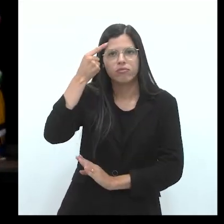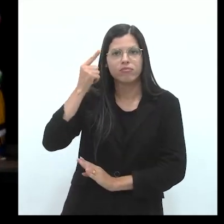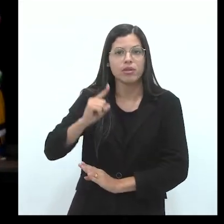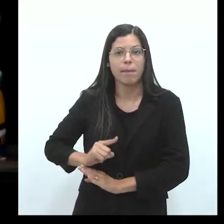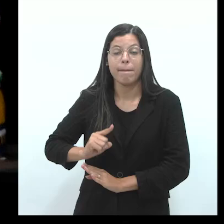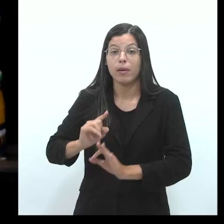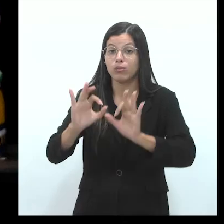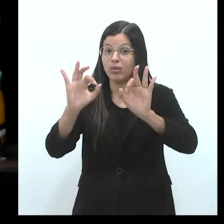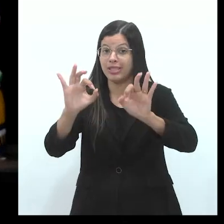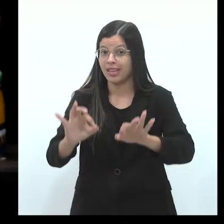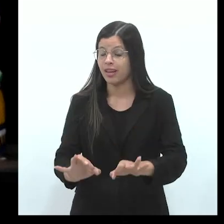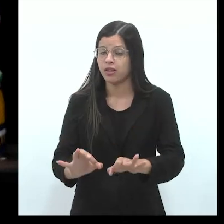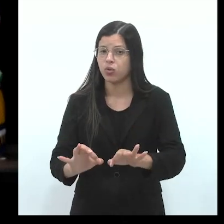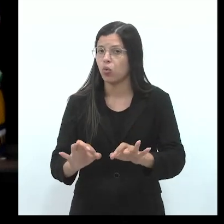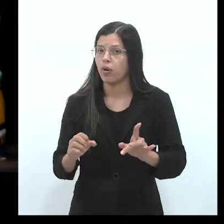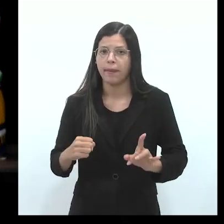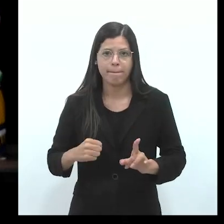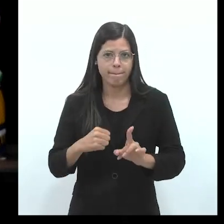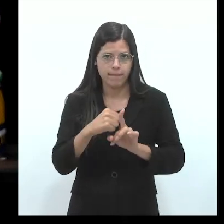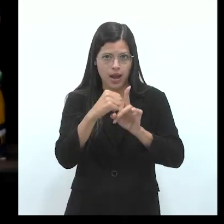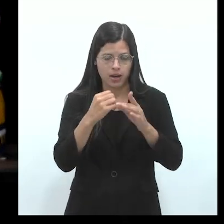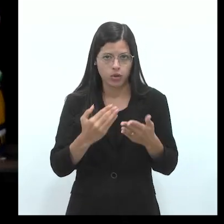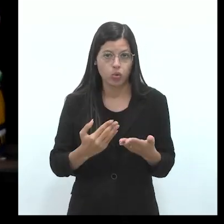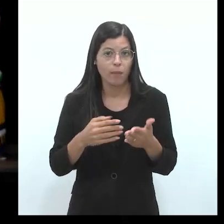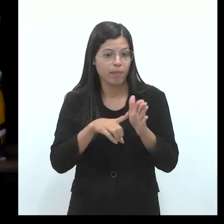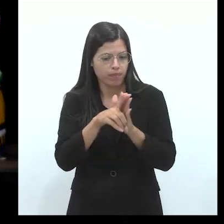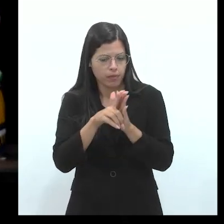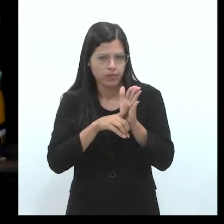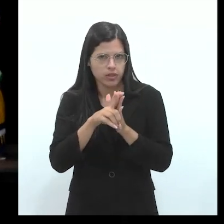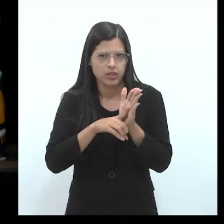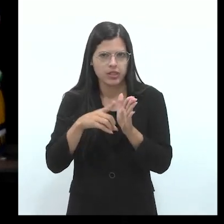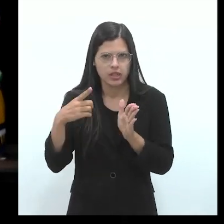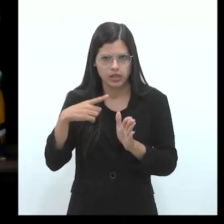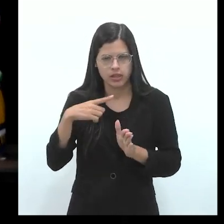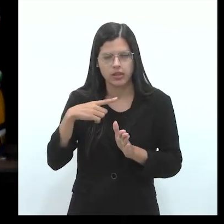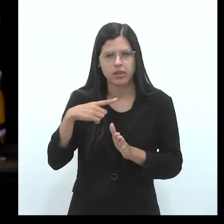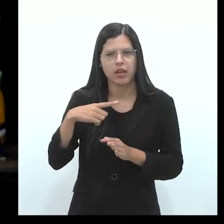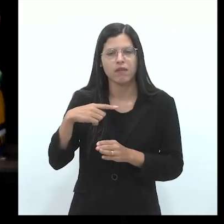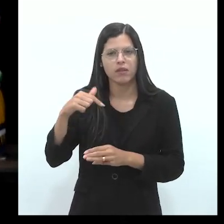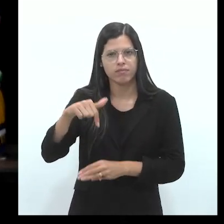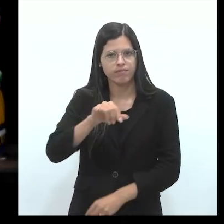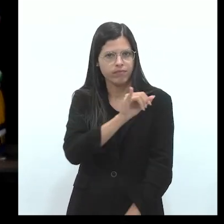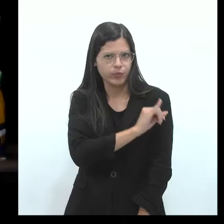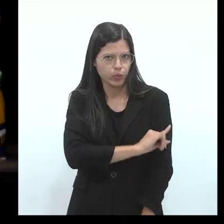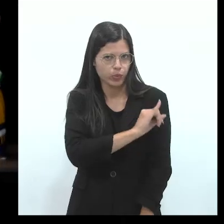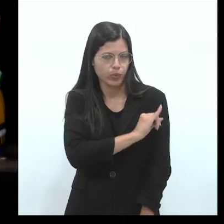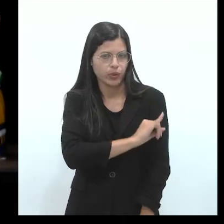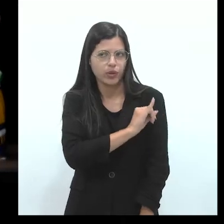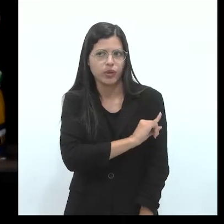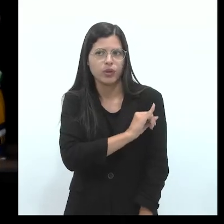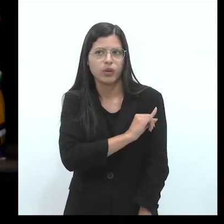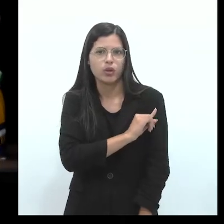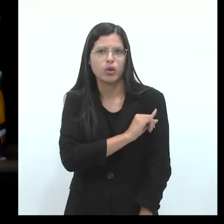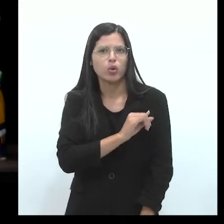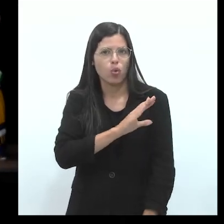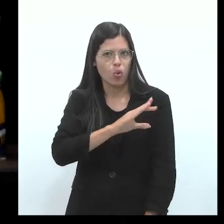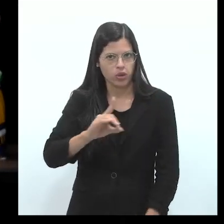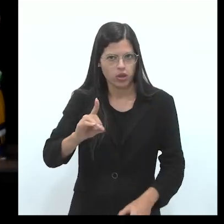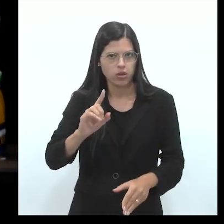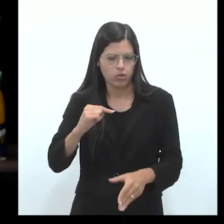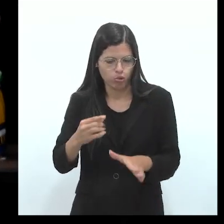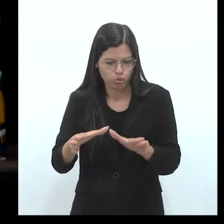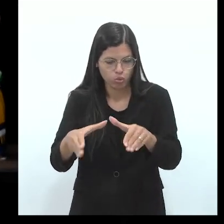sabemos exatamente qual é o impacto. Um estudo recente aqui no Rio de Janeiro, até conduzido pelo nosso